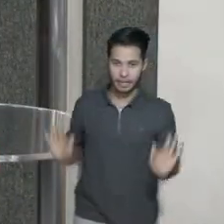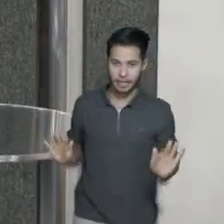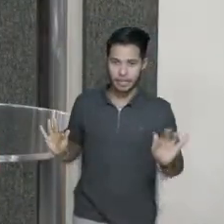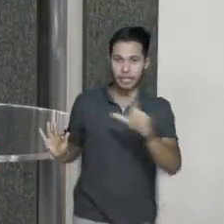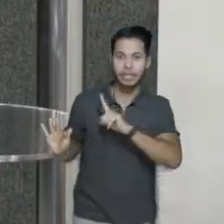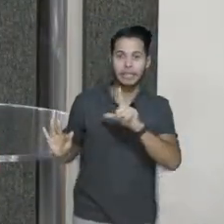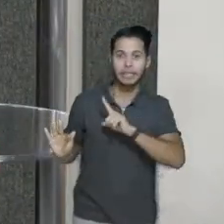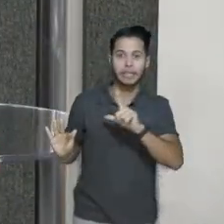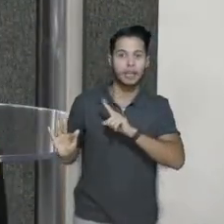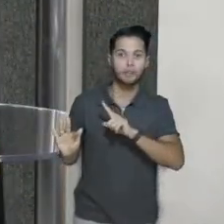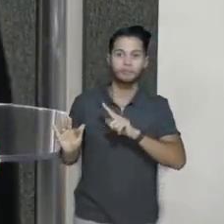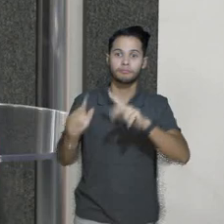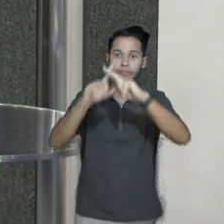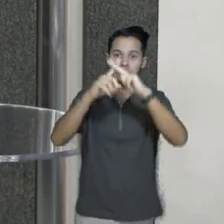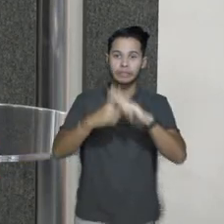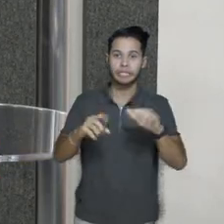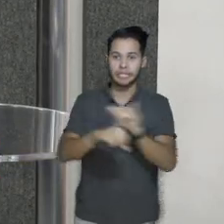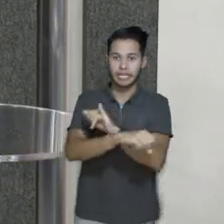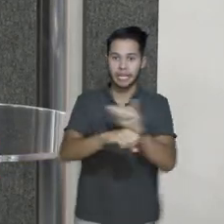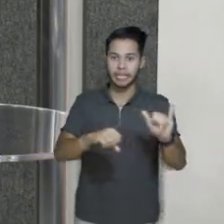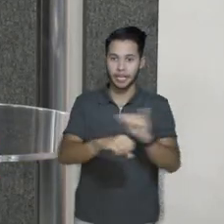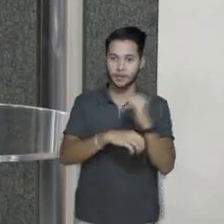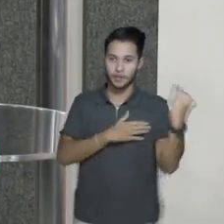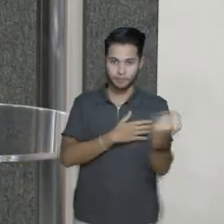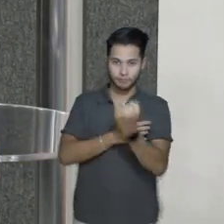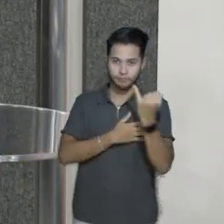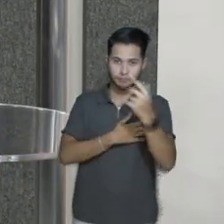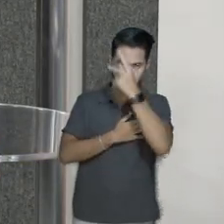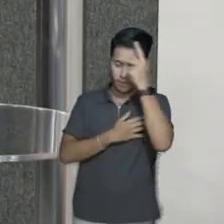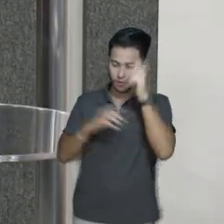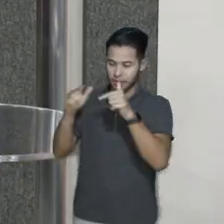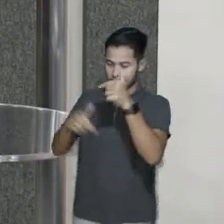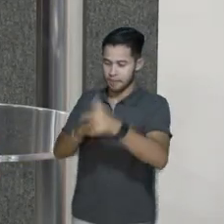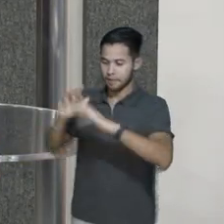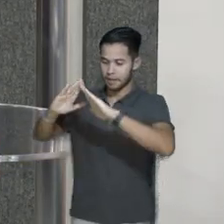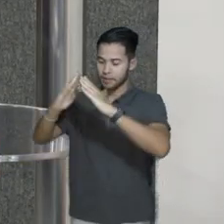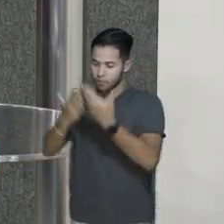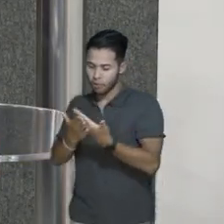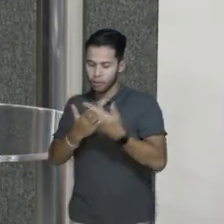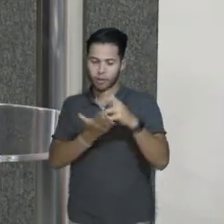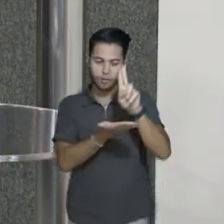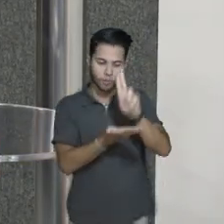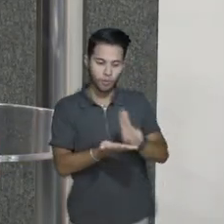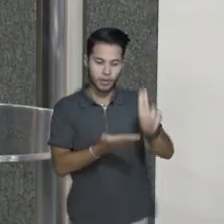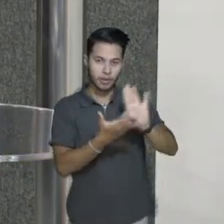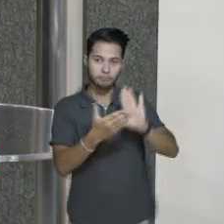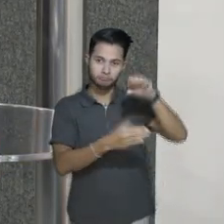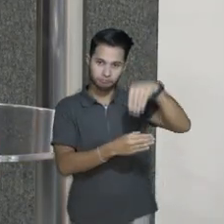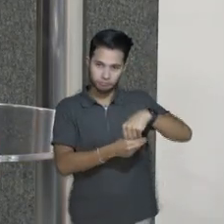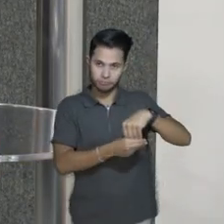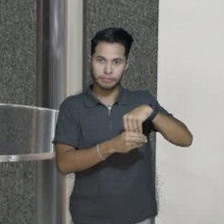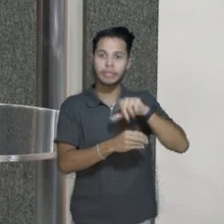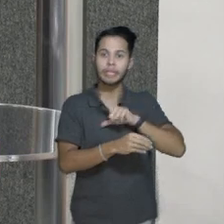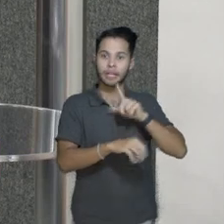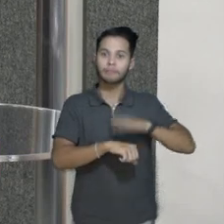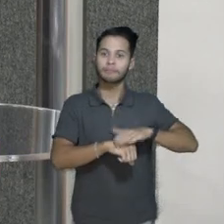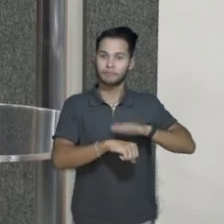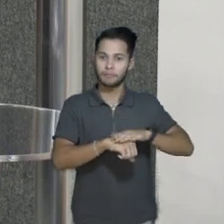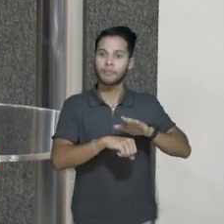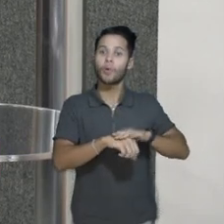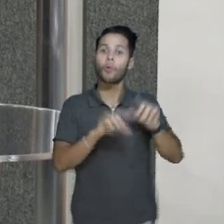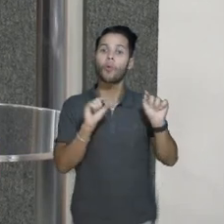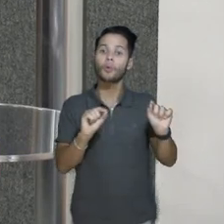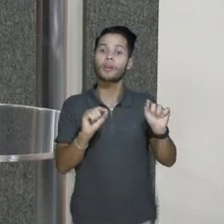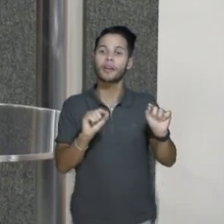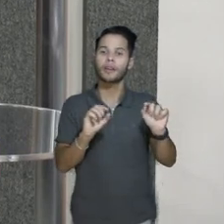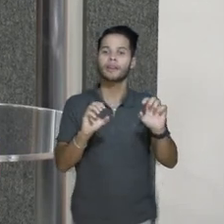assim como o pessoal que trabalha nos colégios e universidades tem uma ferramenta poderosa na mão de de educação